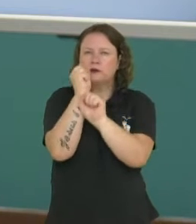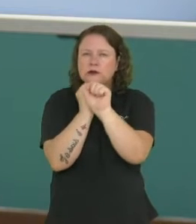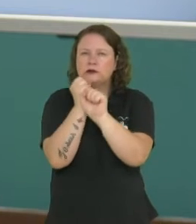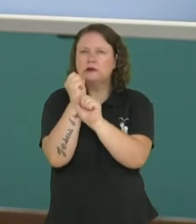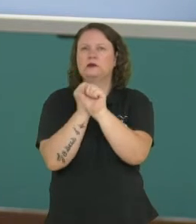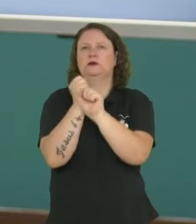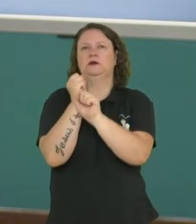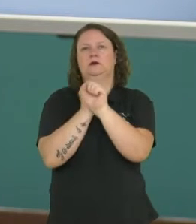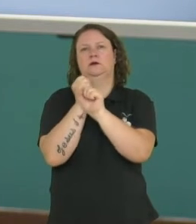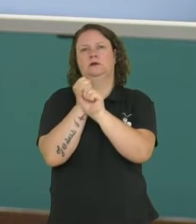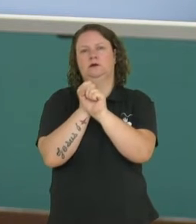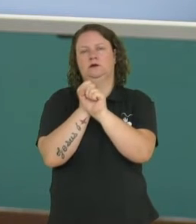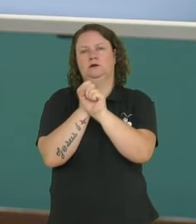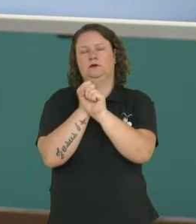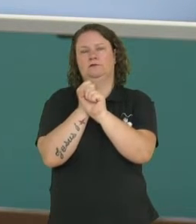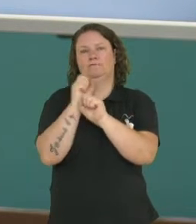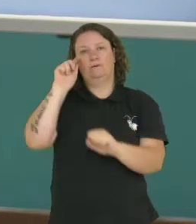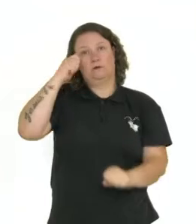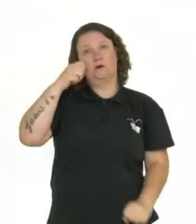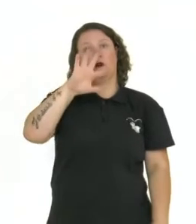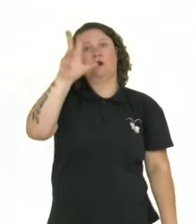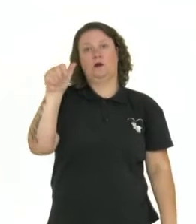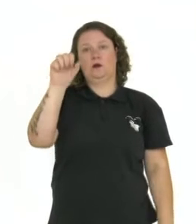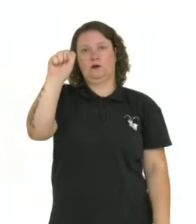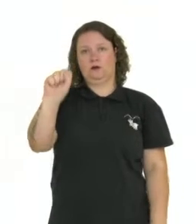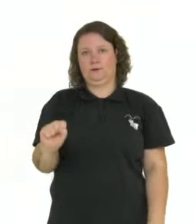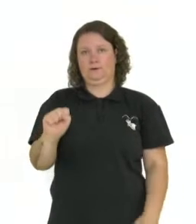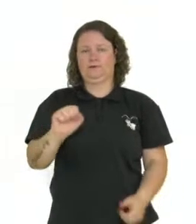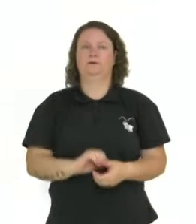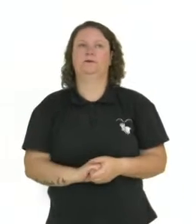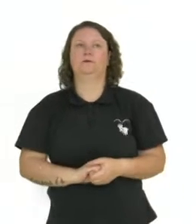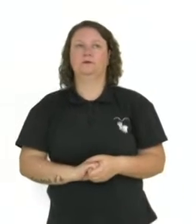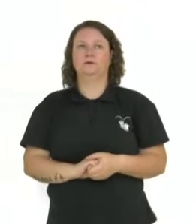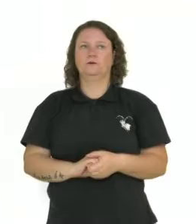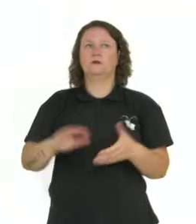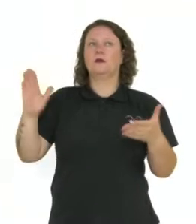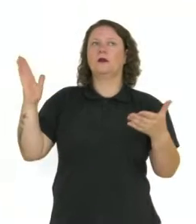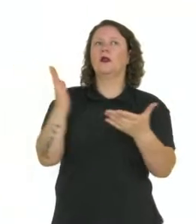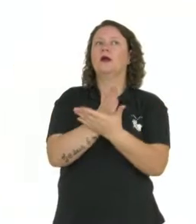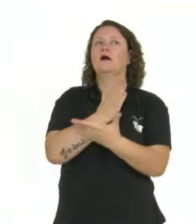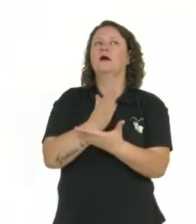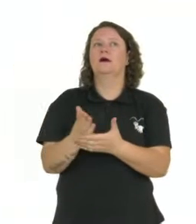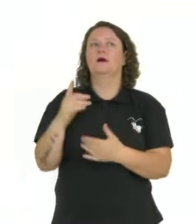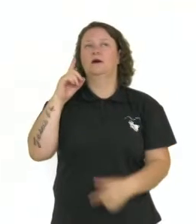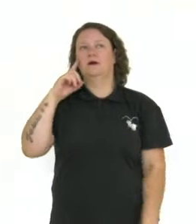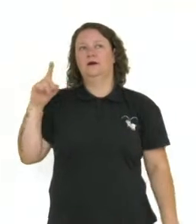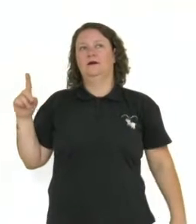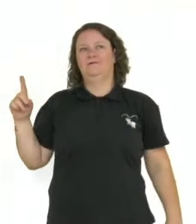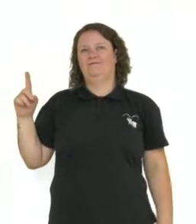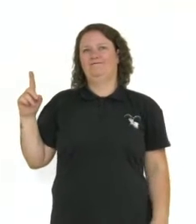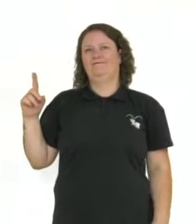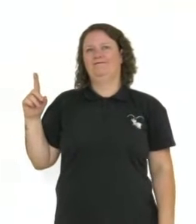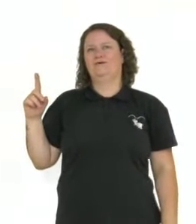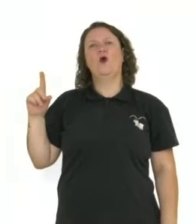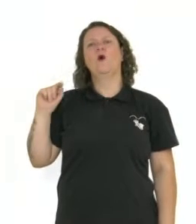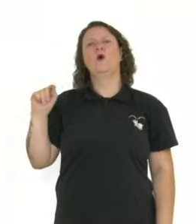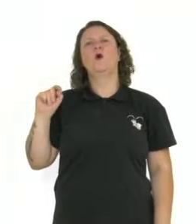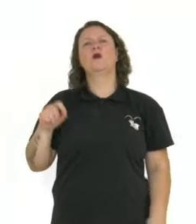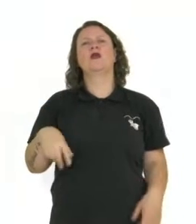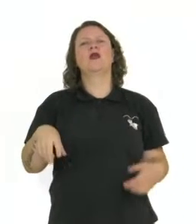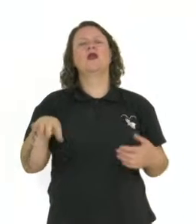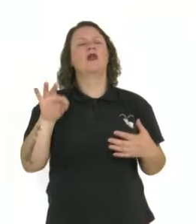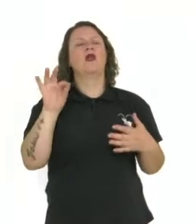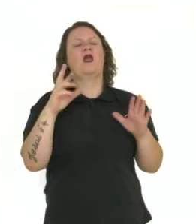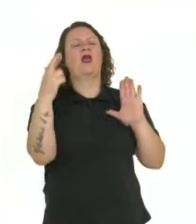no caso, ok? Então olha só, o apartheid então, olha só o que eles colocavam como